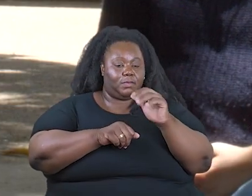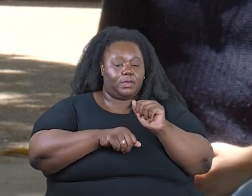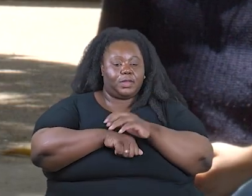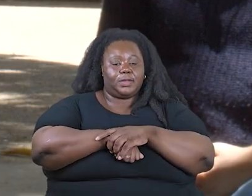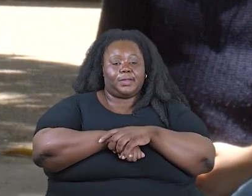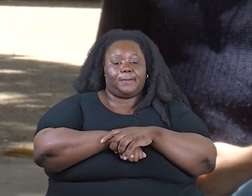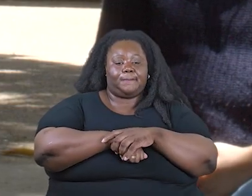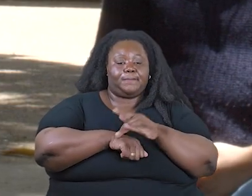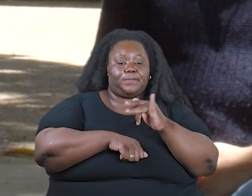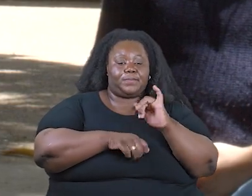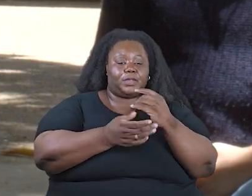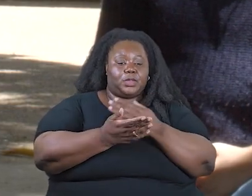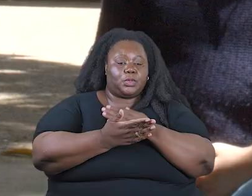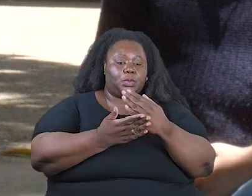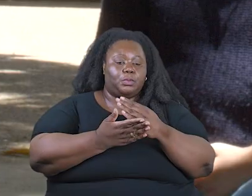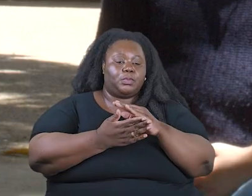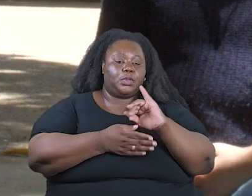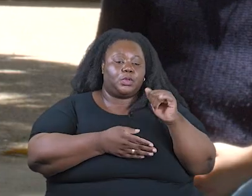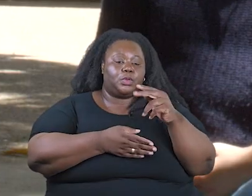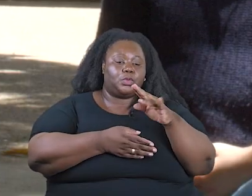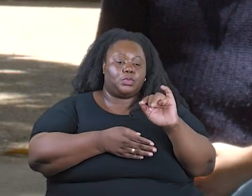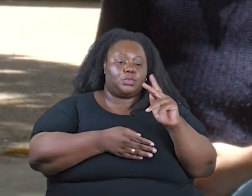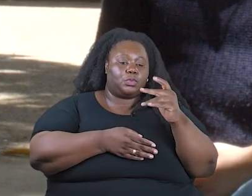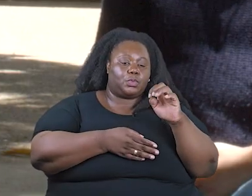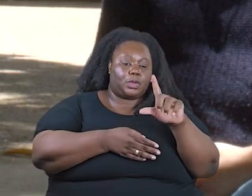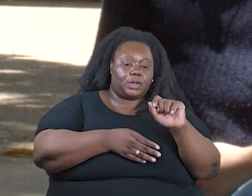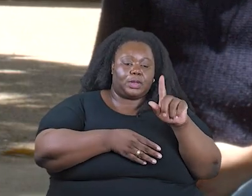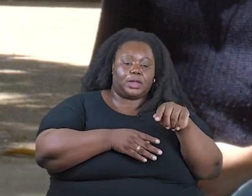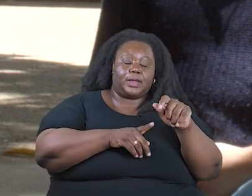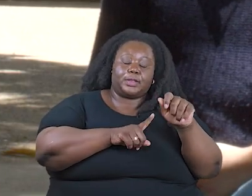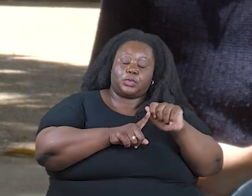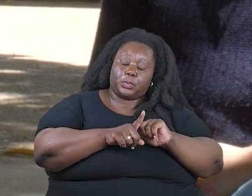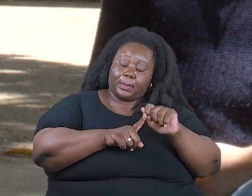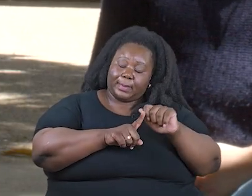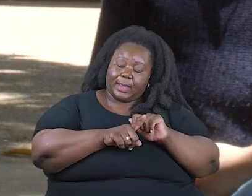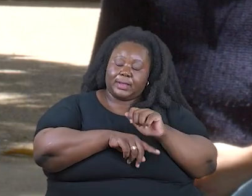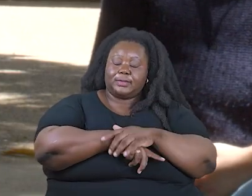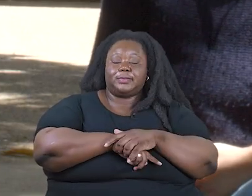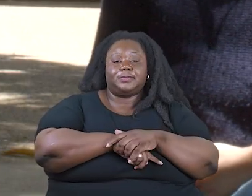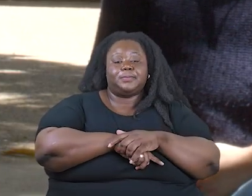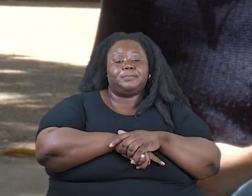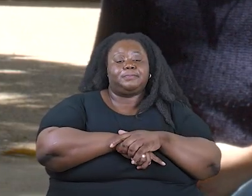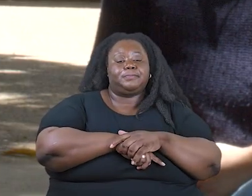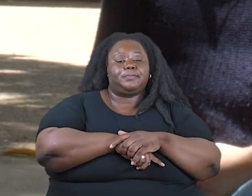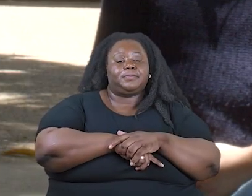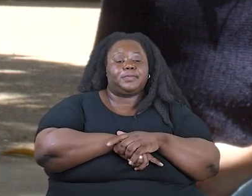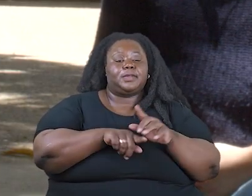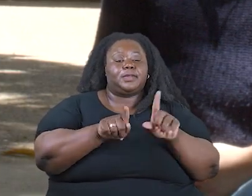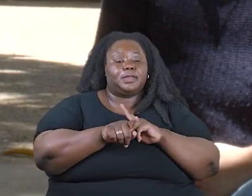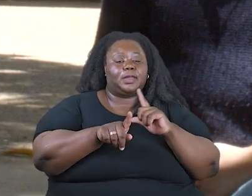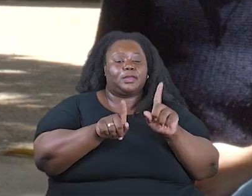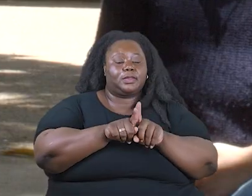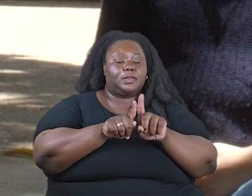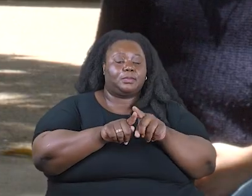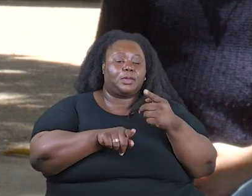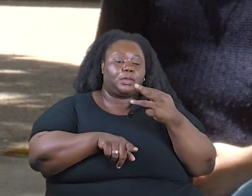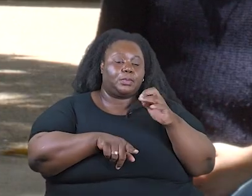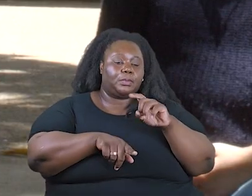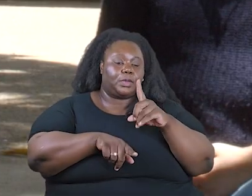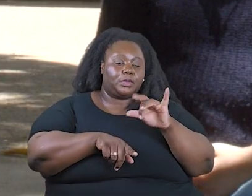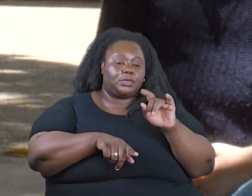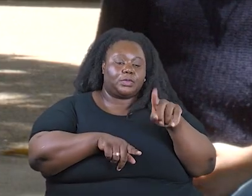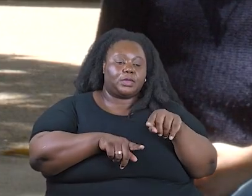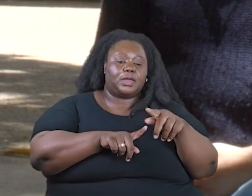Faísca no começo ela era, junto com a Ellen, era mensal, né? Mas tem também o